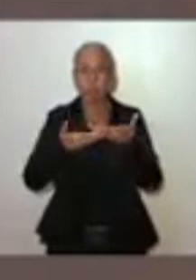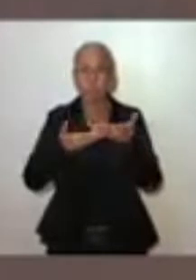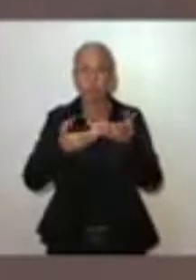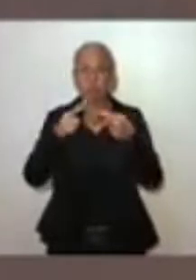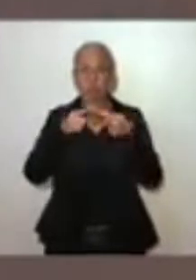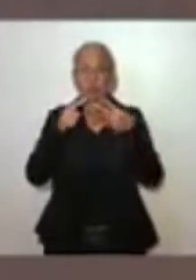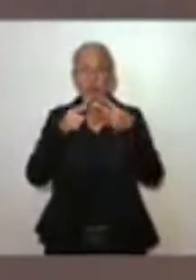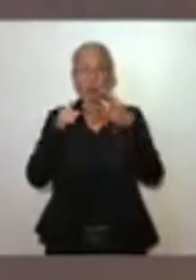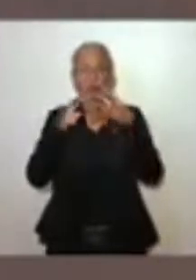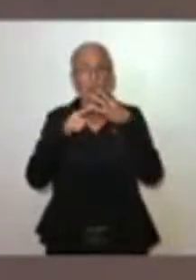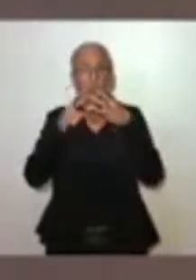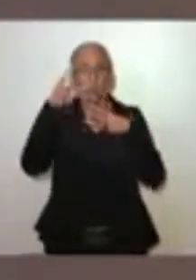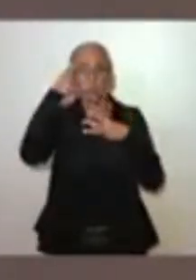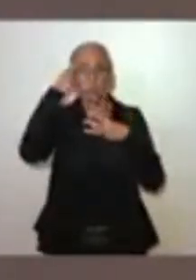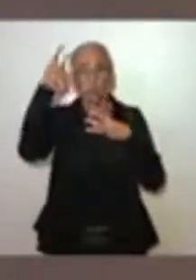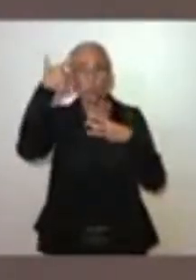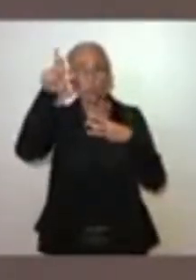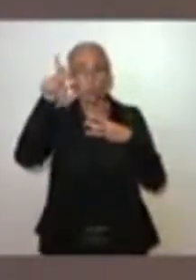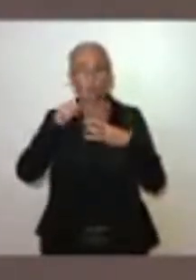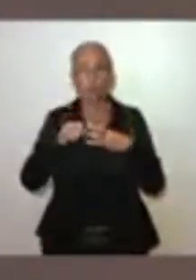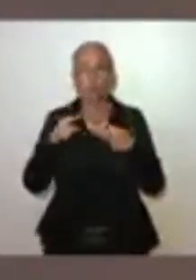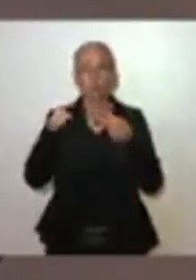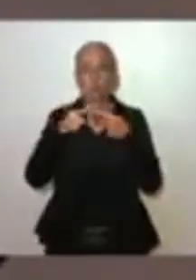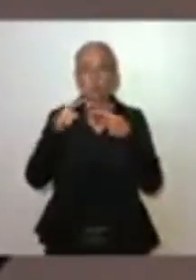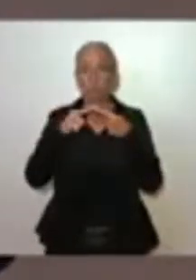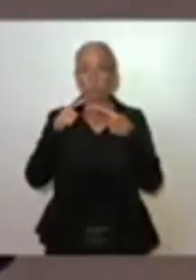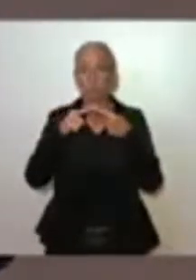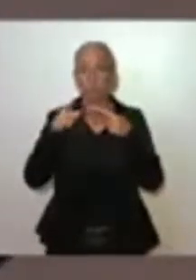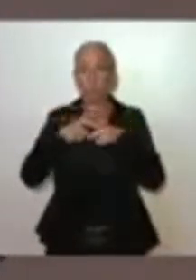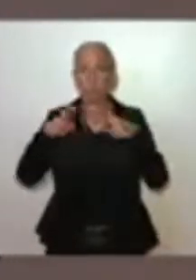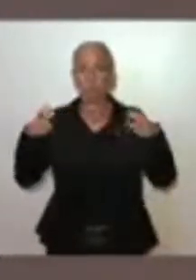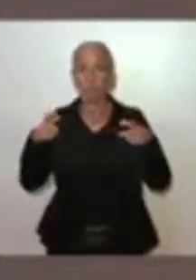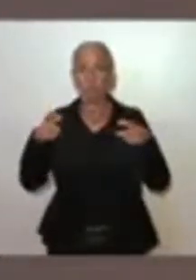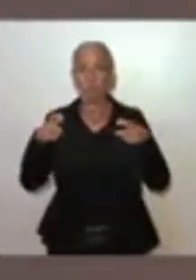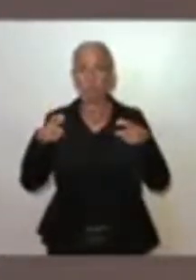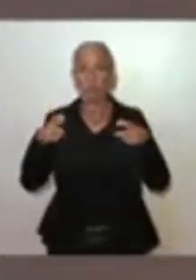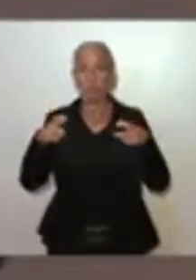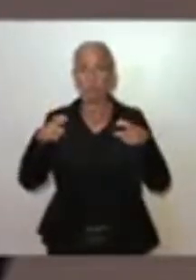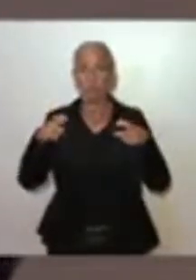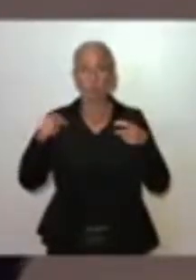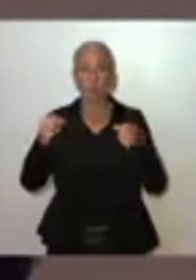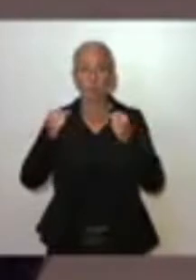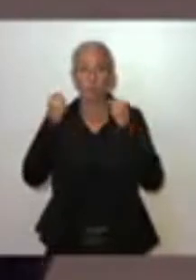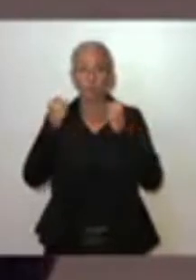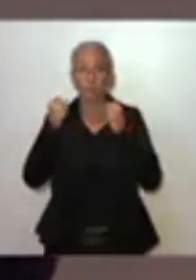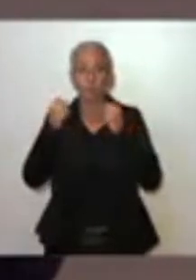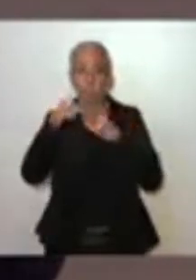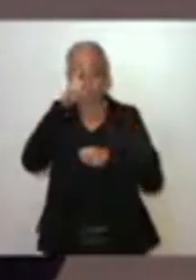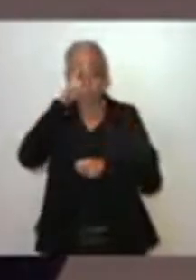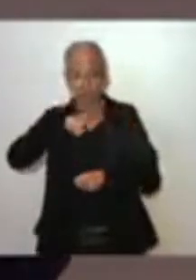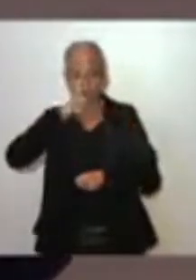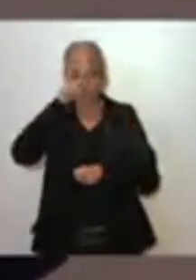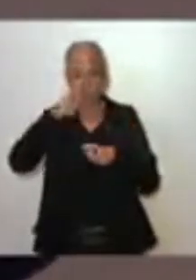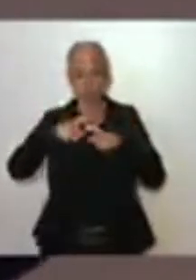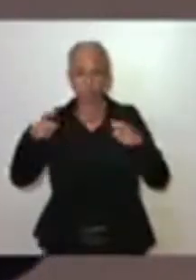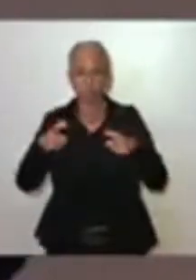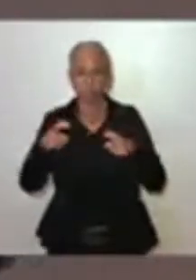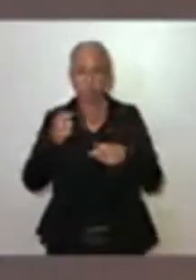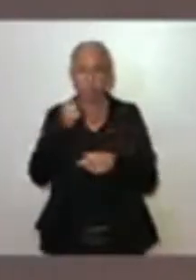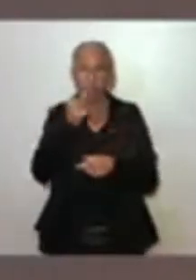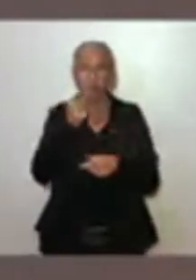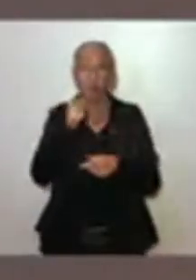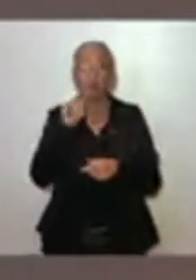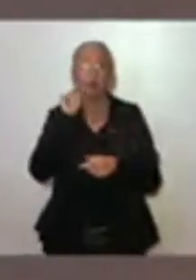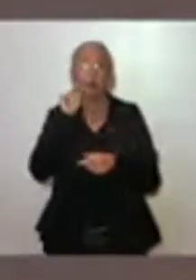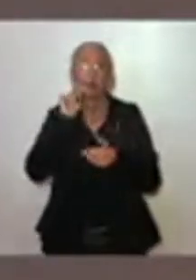ideias primeira o poder das maiorias deve ser um poder limitado e